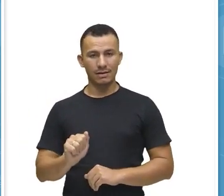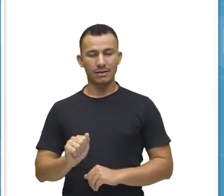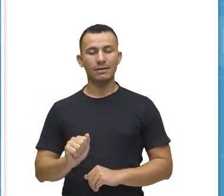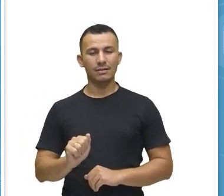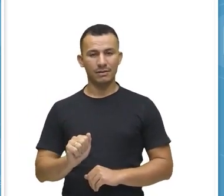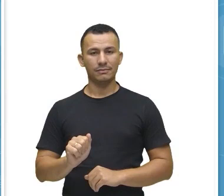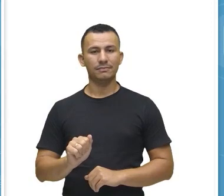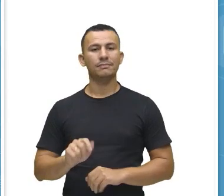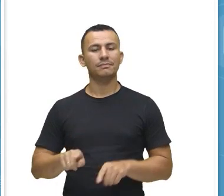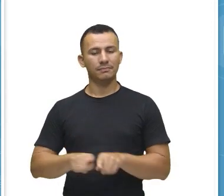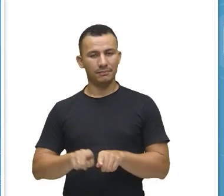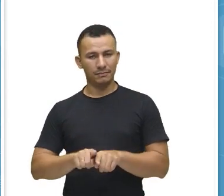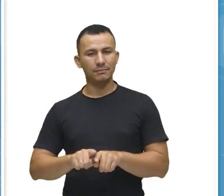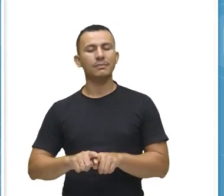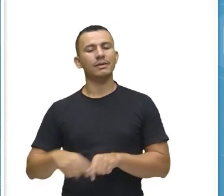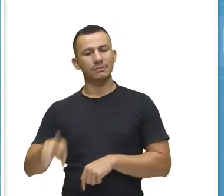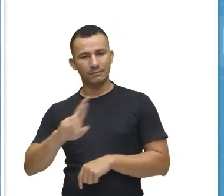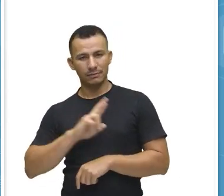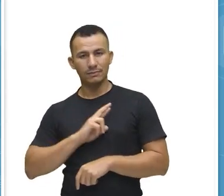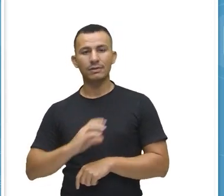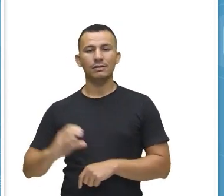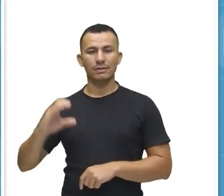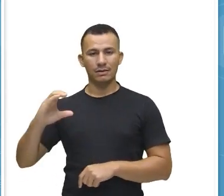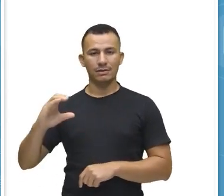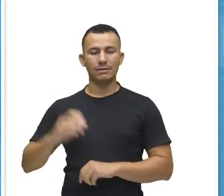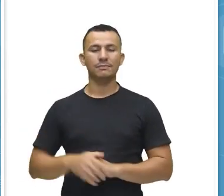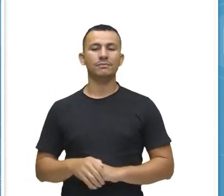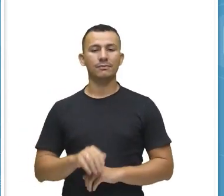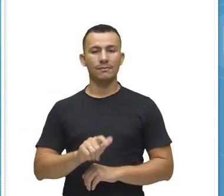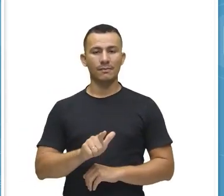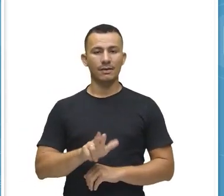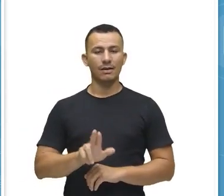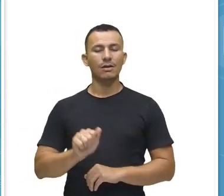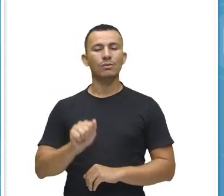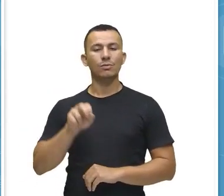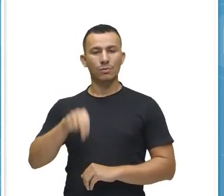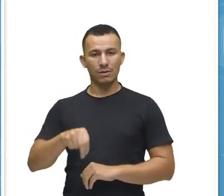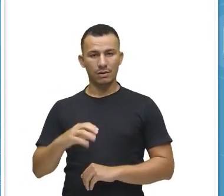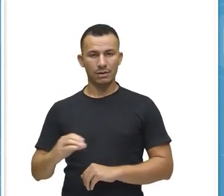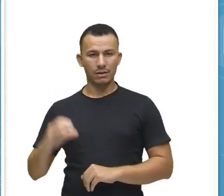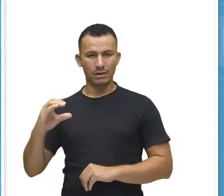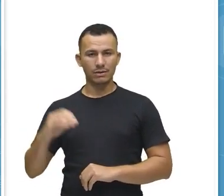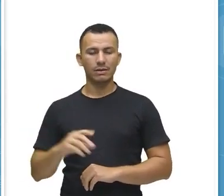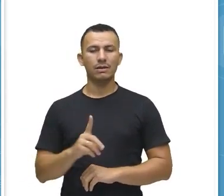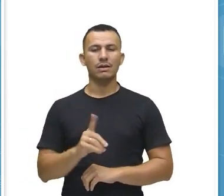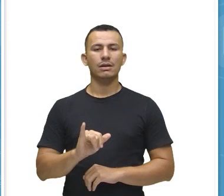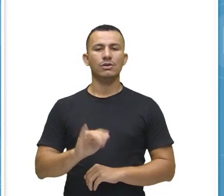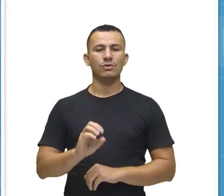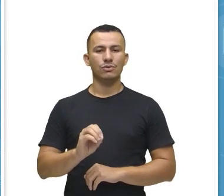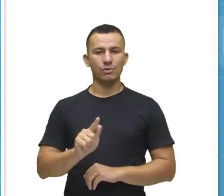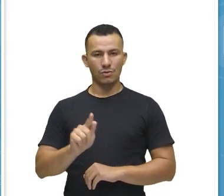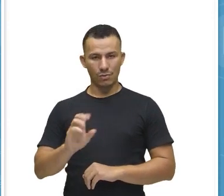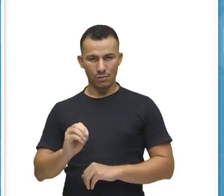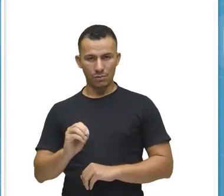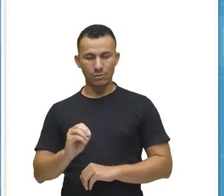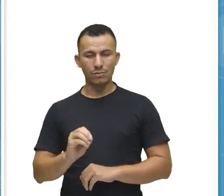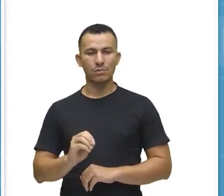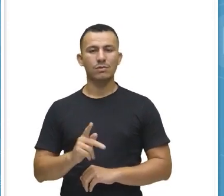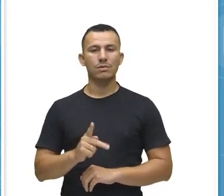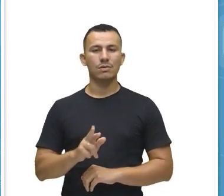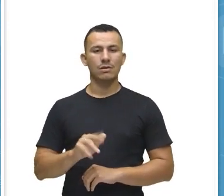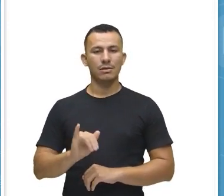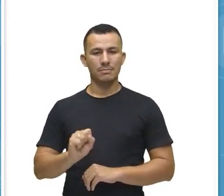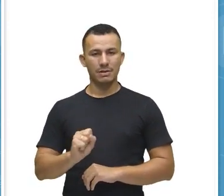Estadual Álvaro Maia também, letra C. Luan, letra C. O Diogo, a Priscila, letra C.